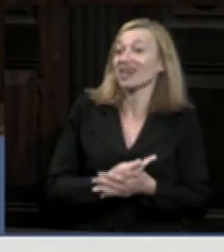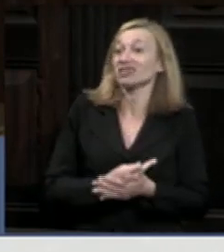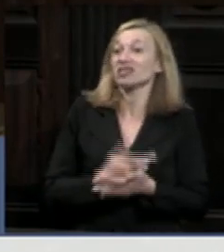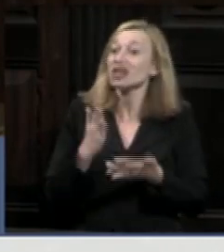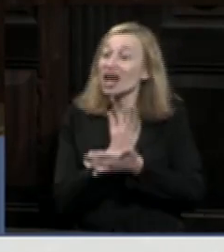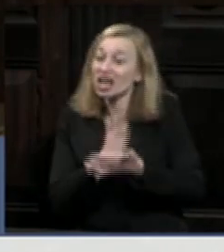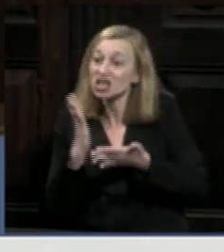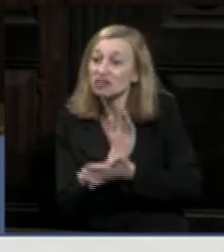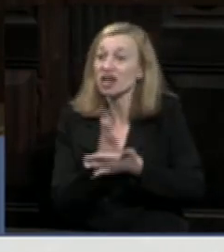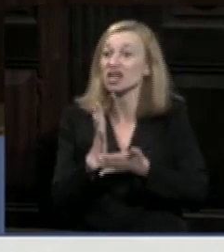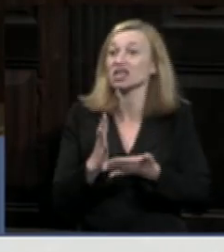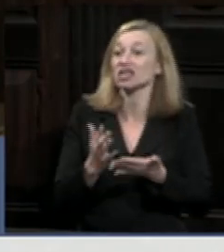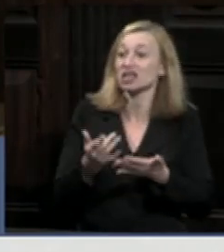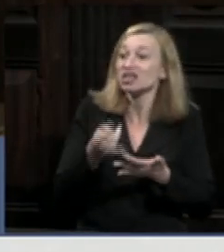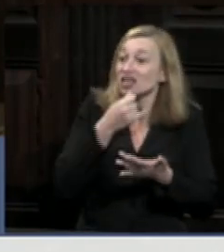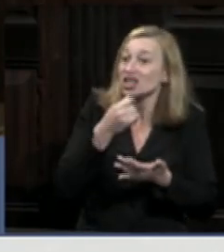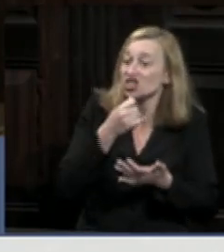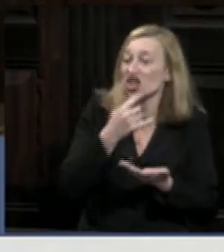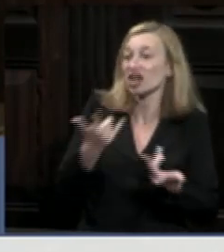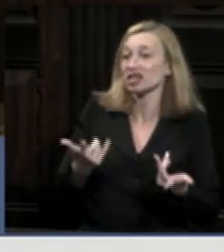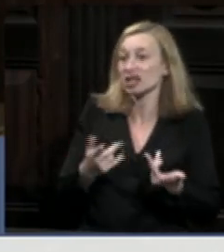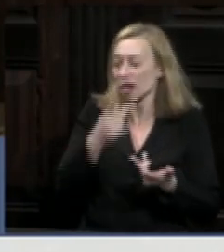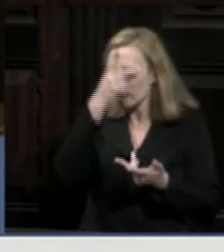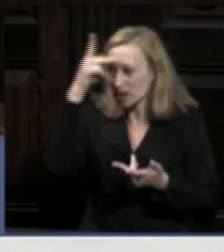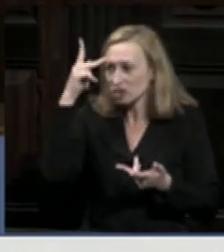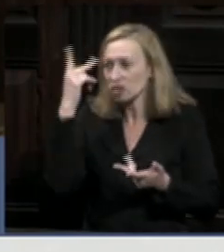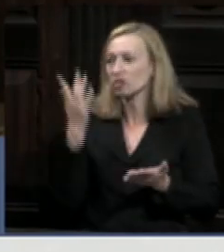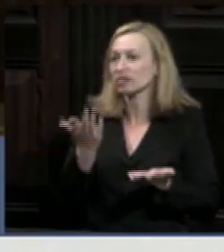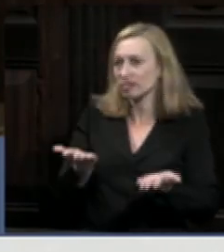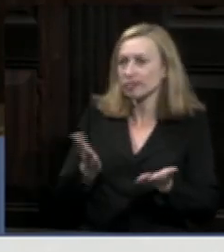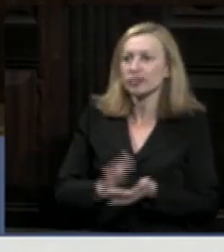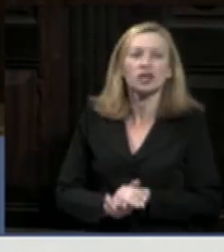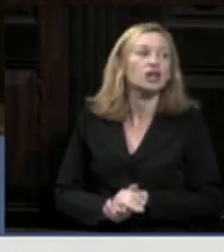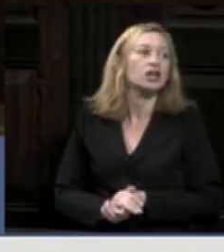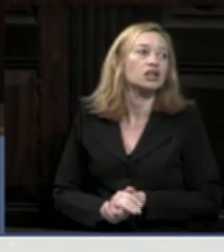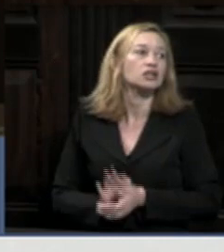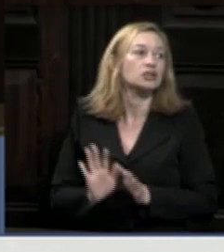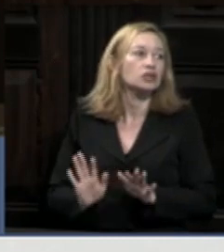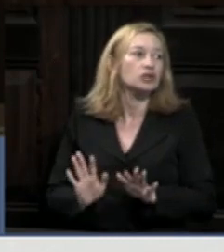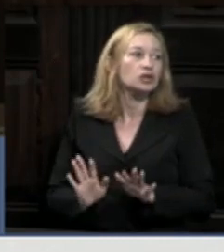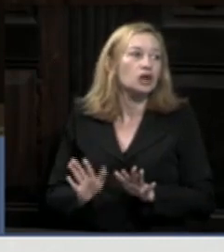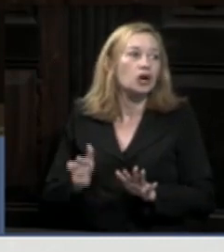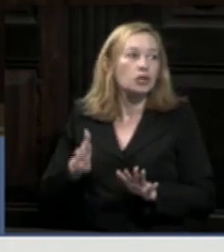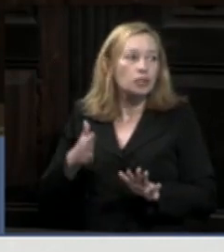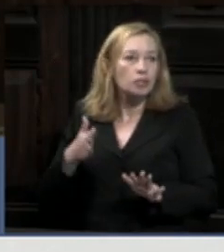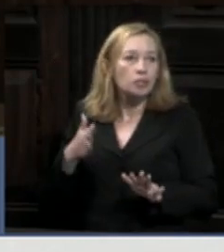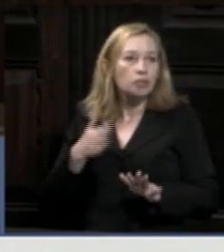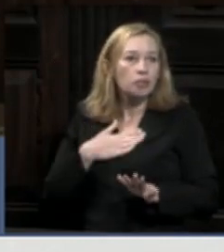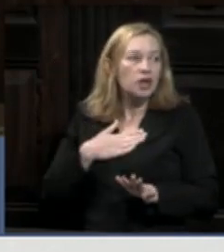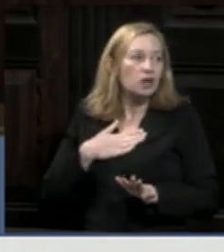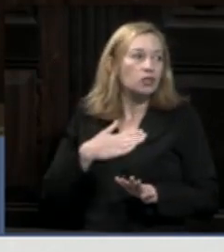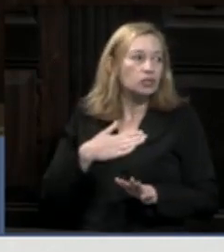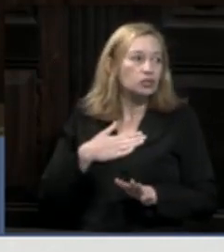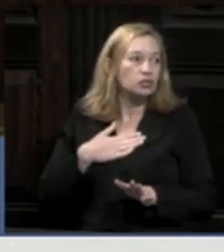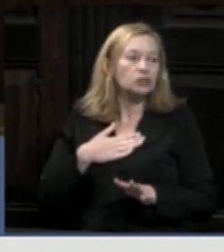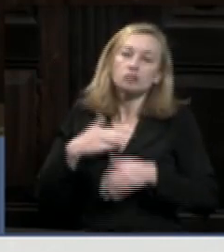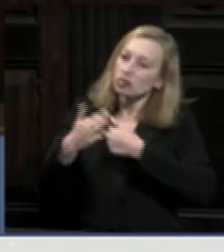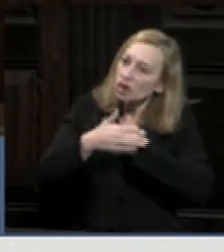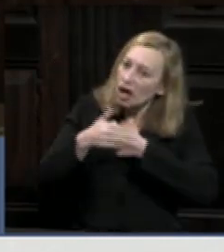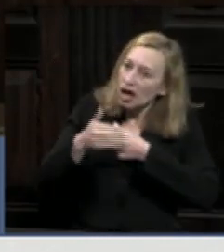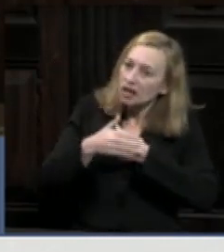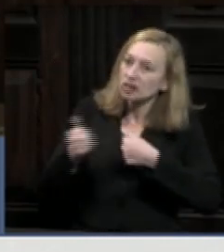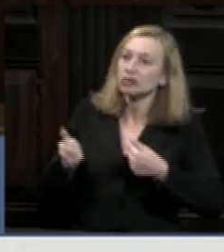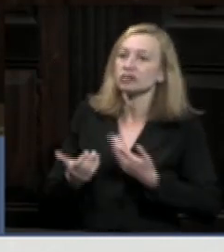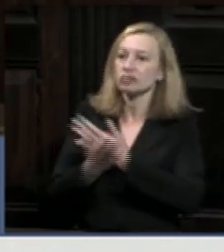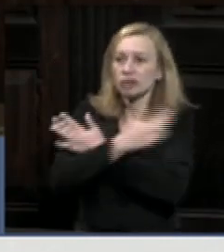vezes isso é esperado aí na própria política então aqui meus minha solidariedade